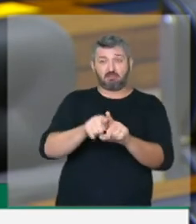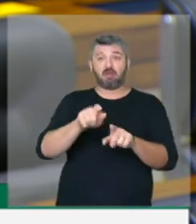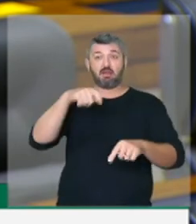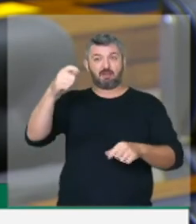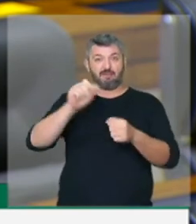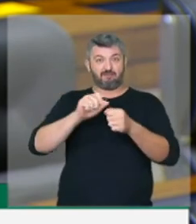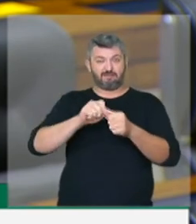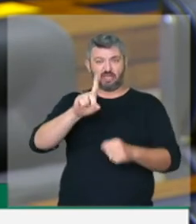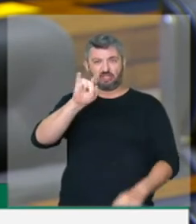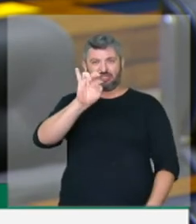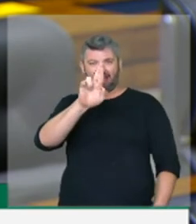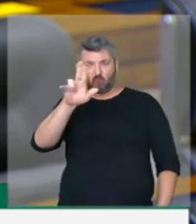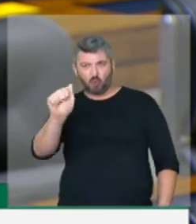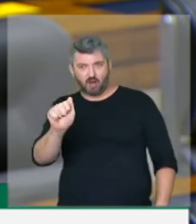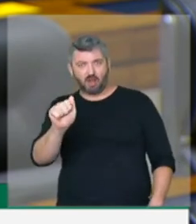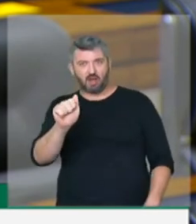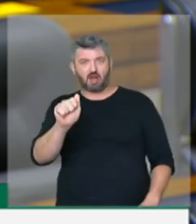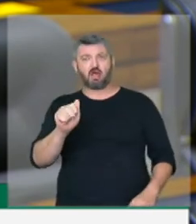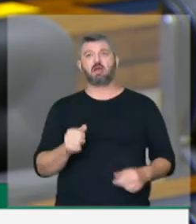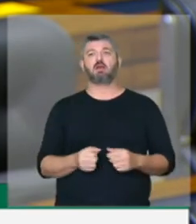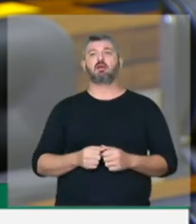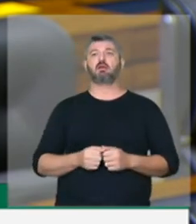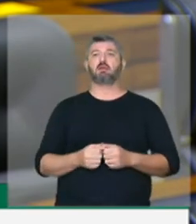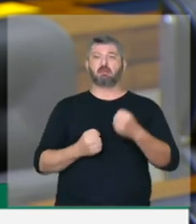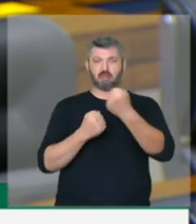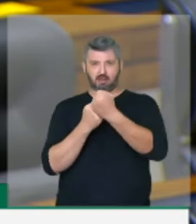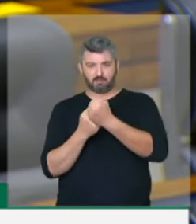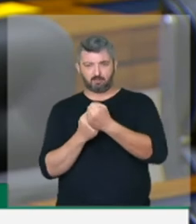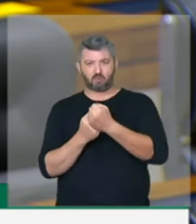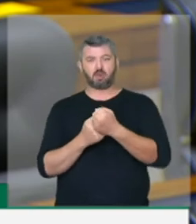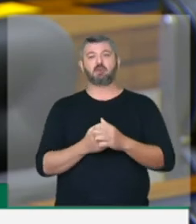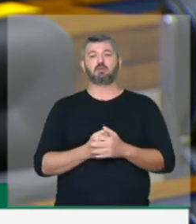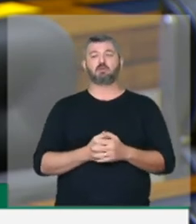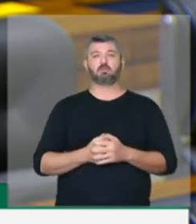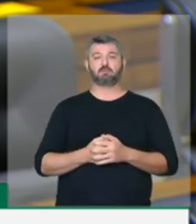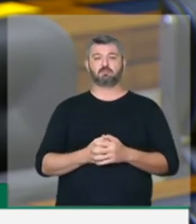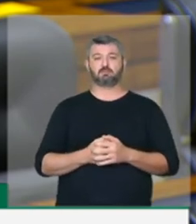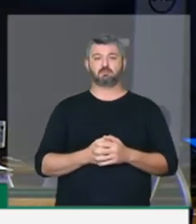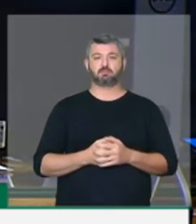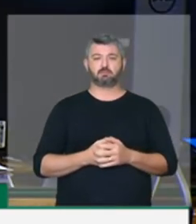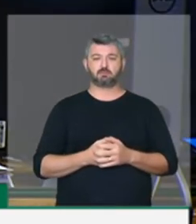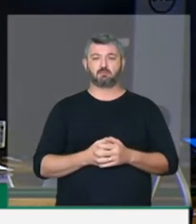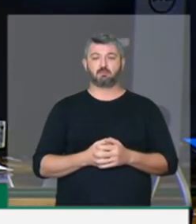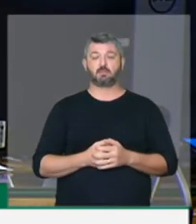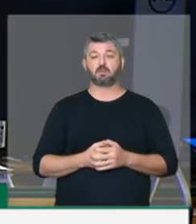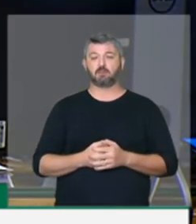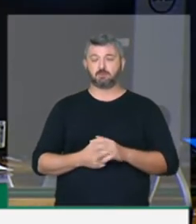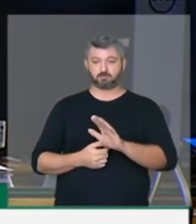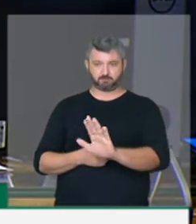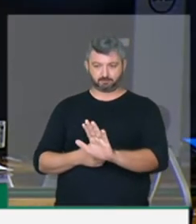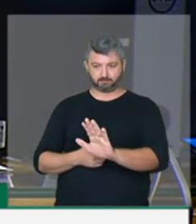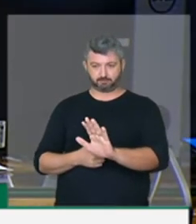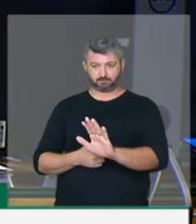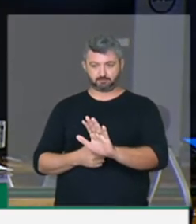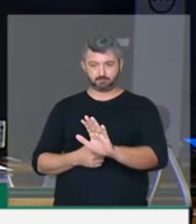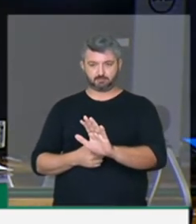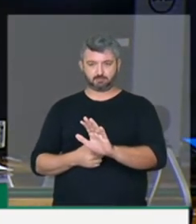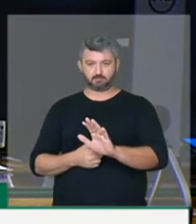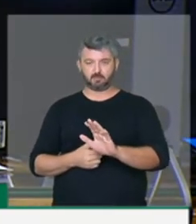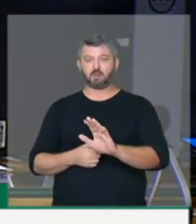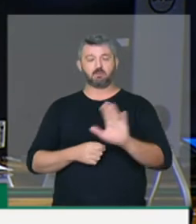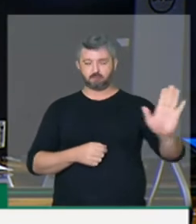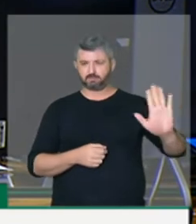de ditadura, deputado Paulo Pimenta, quando é prego em flagrante, questão, age de forma covarde. Questão de ordem, Vossa Excelência. Presidente, nós temos um minuto